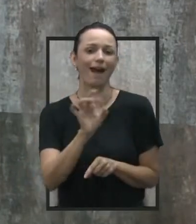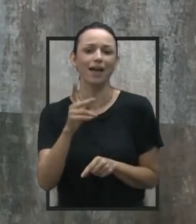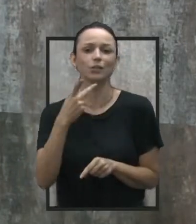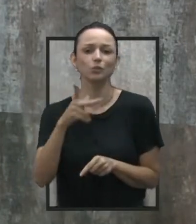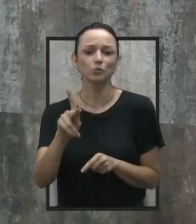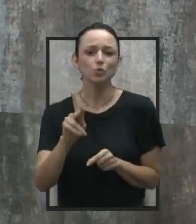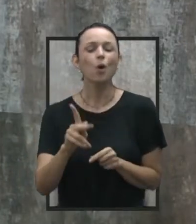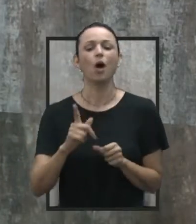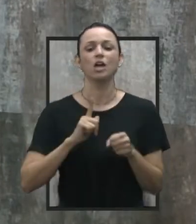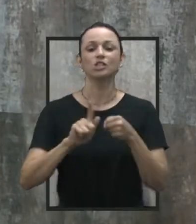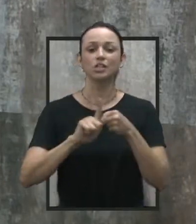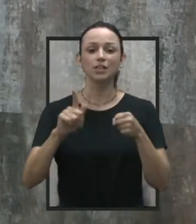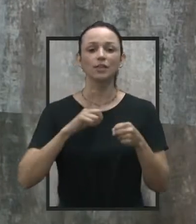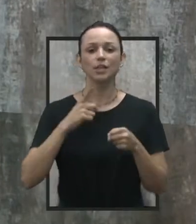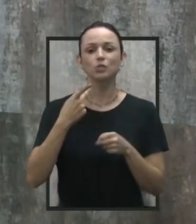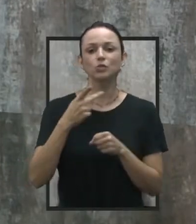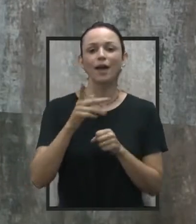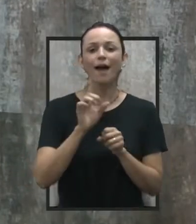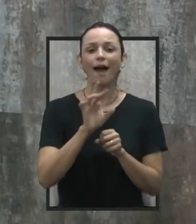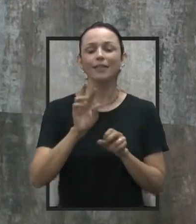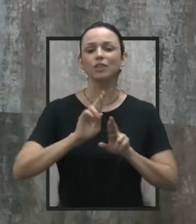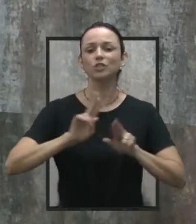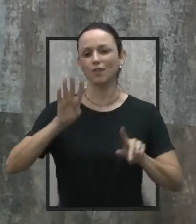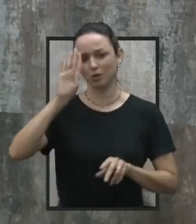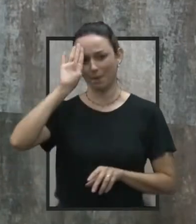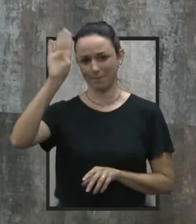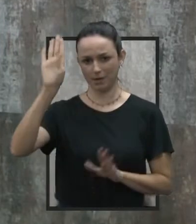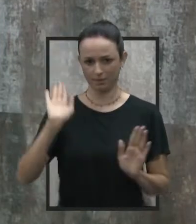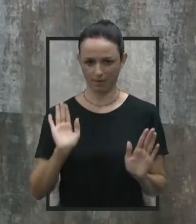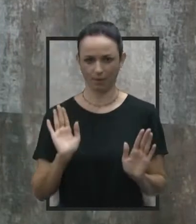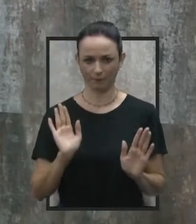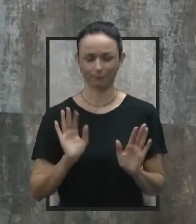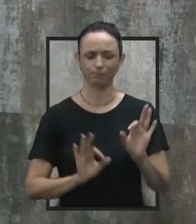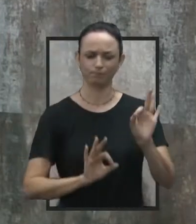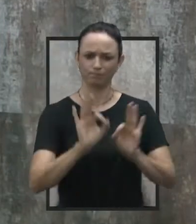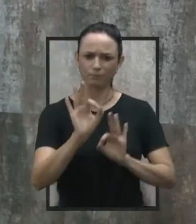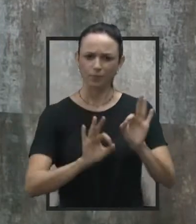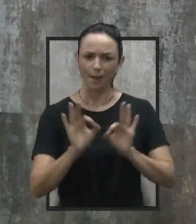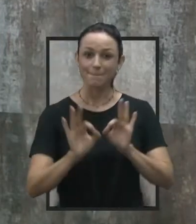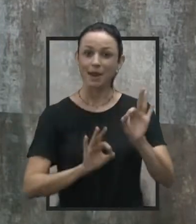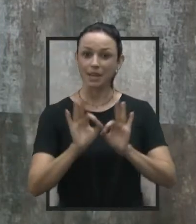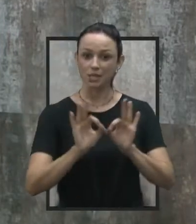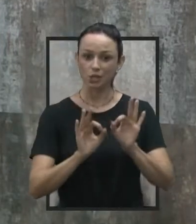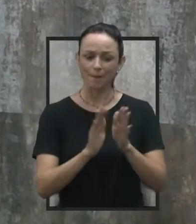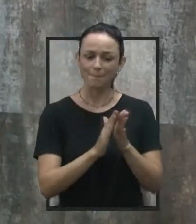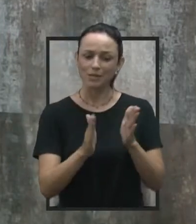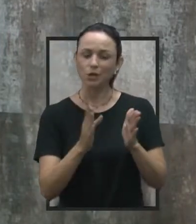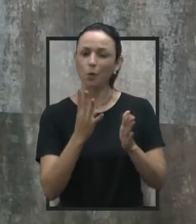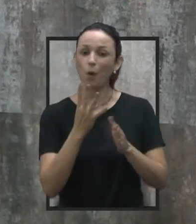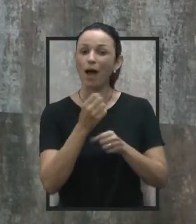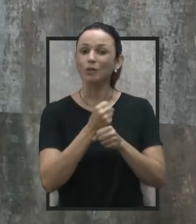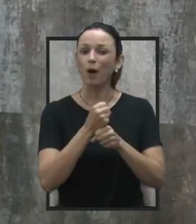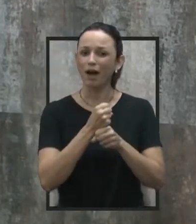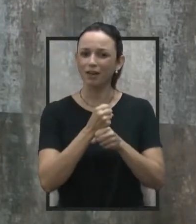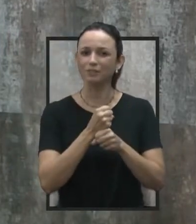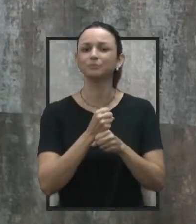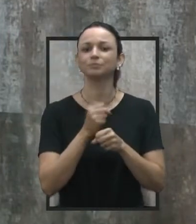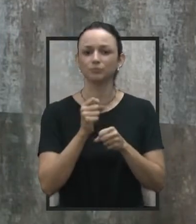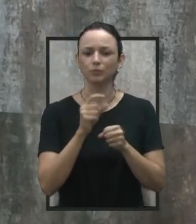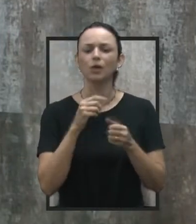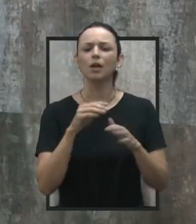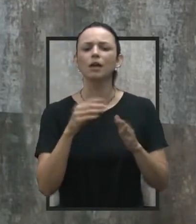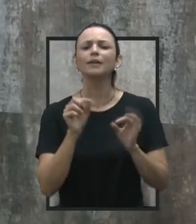as suas próprias prioridades. Fazer um plano plurianual, planejar a médio prazo durante 4 anos, então,